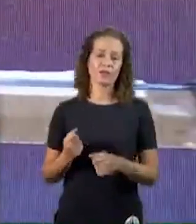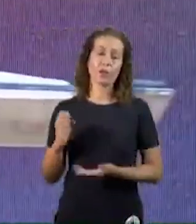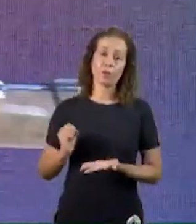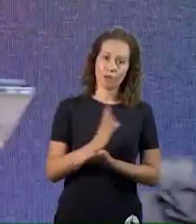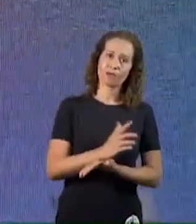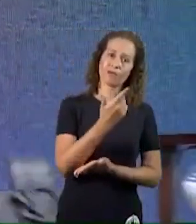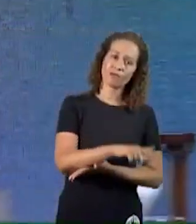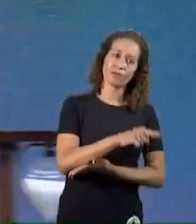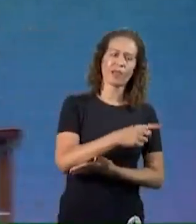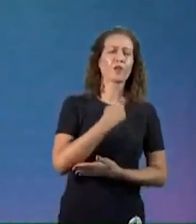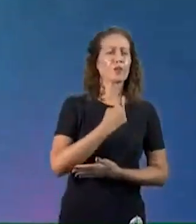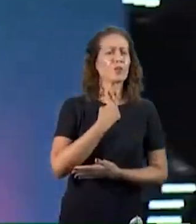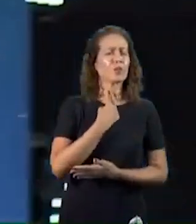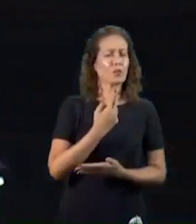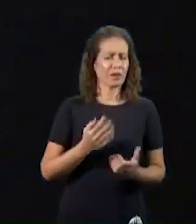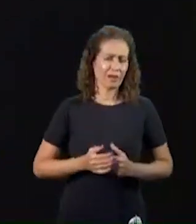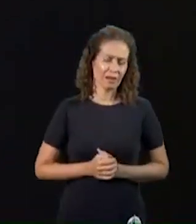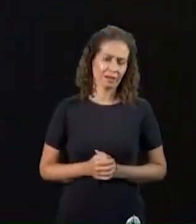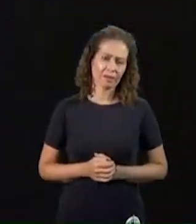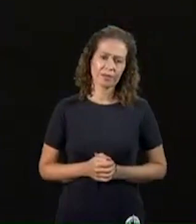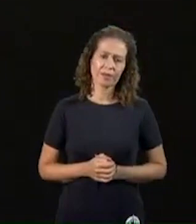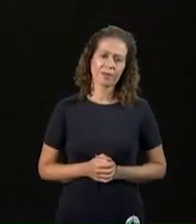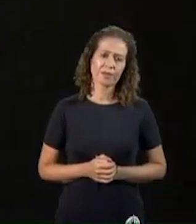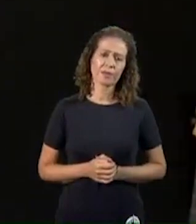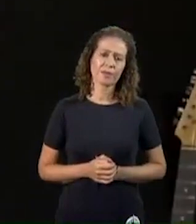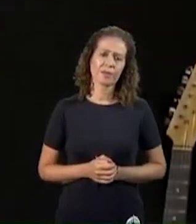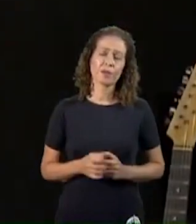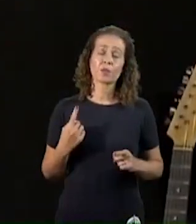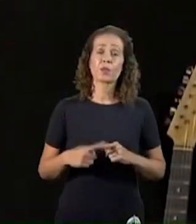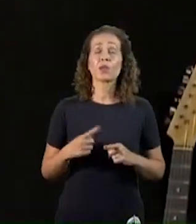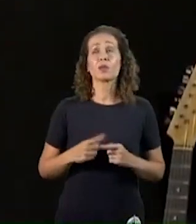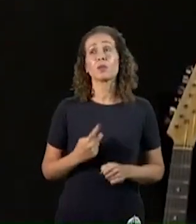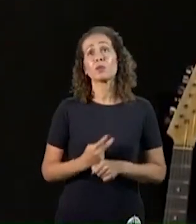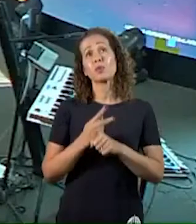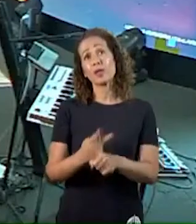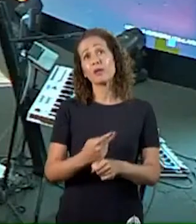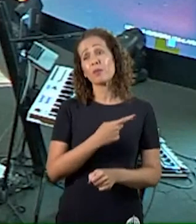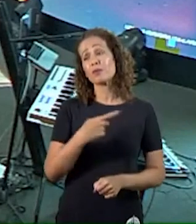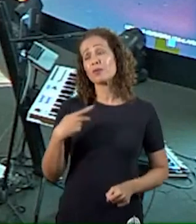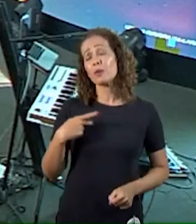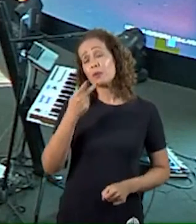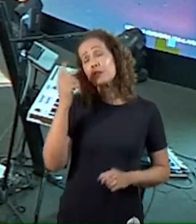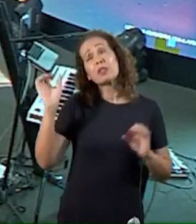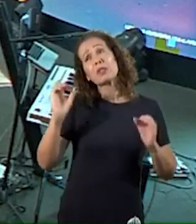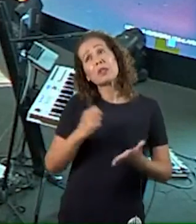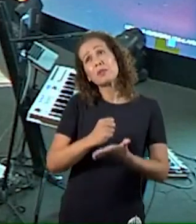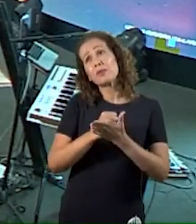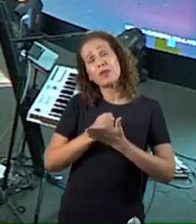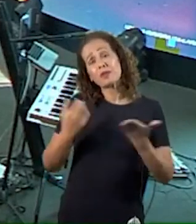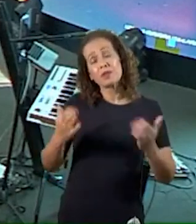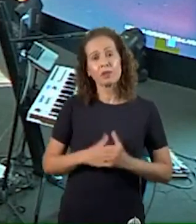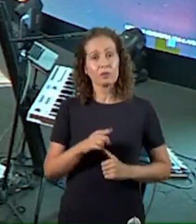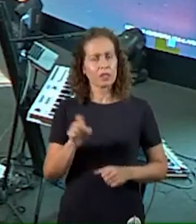ocupada. Aí se manda, é porque eu procurei uma vez o pastor e ninguém me ajudou. E aí você